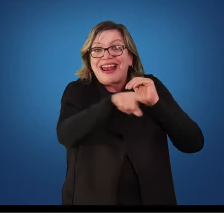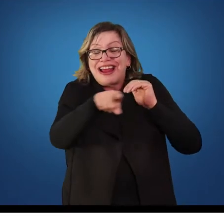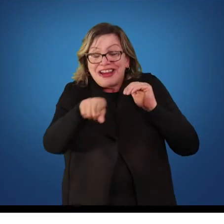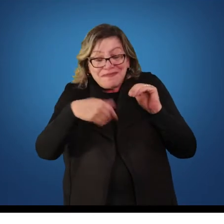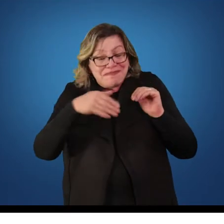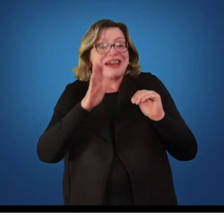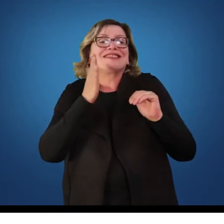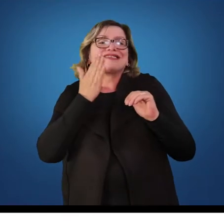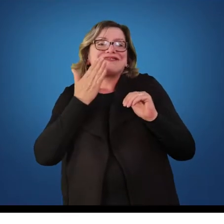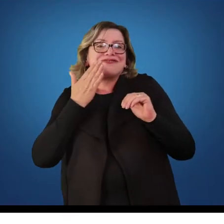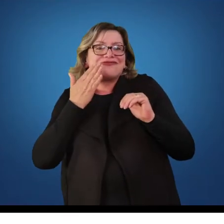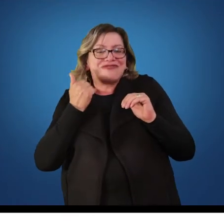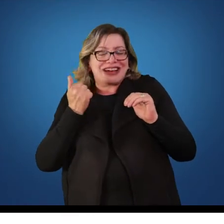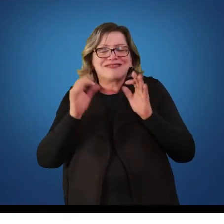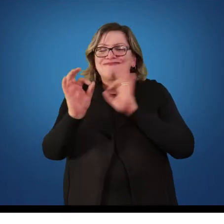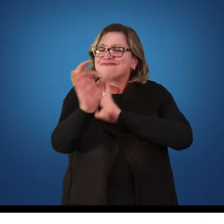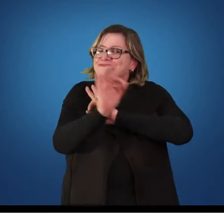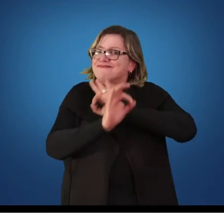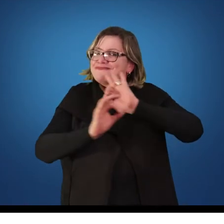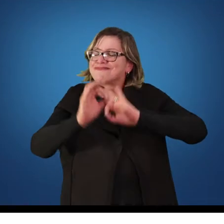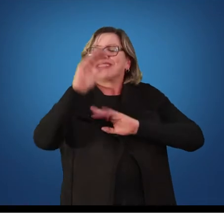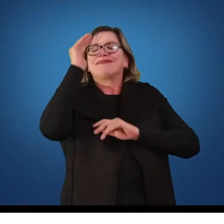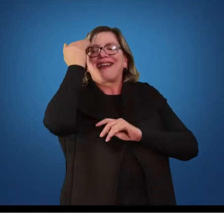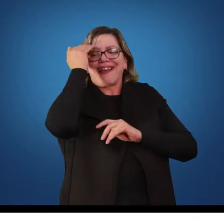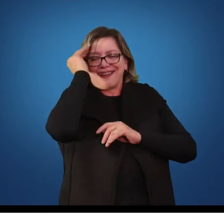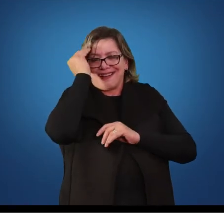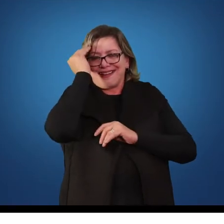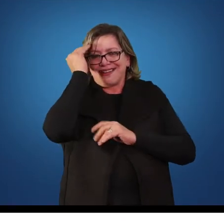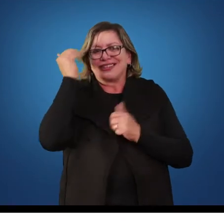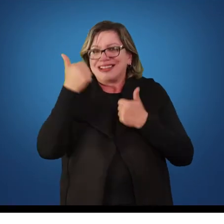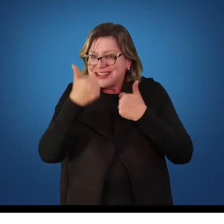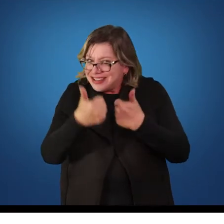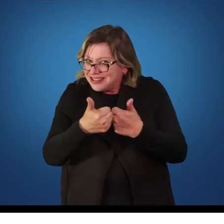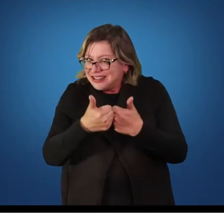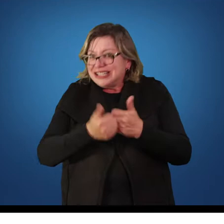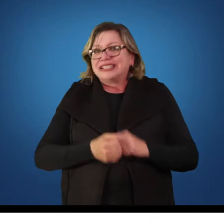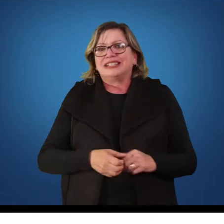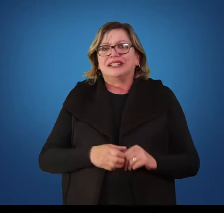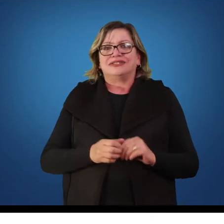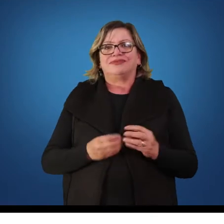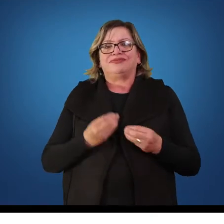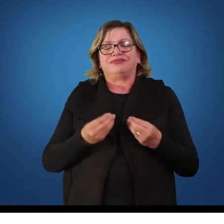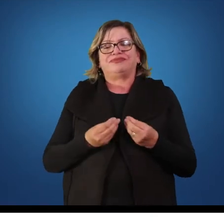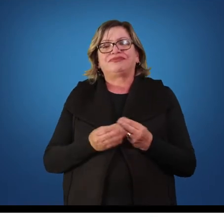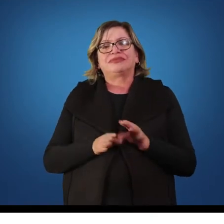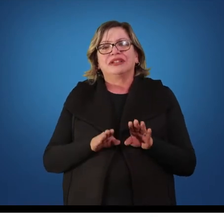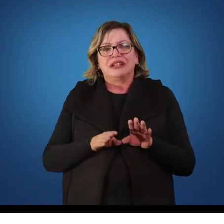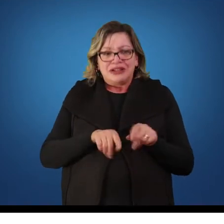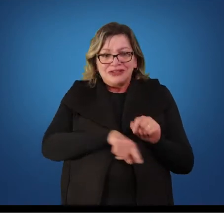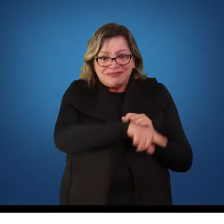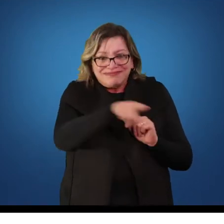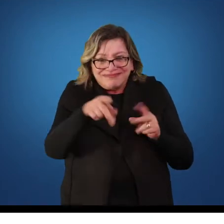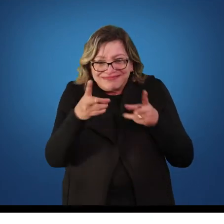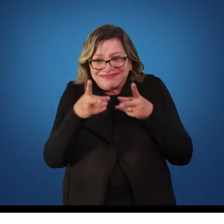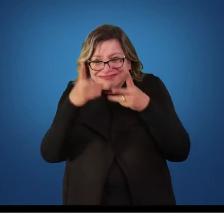facilmente preparada para aprender certo apetite